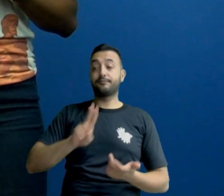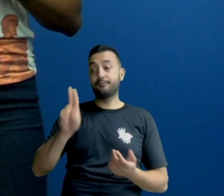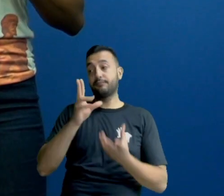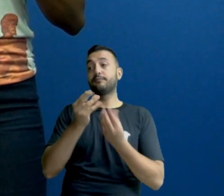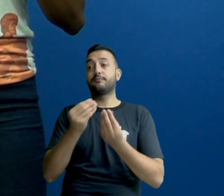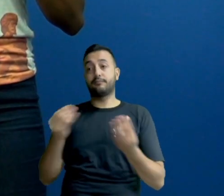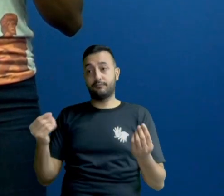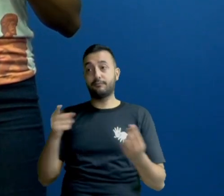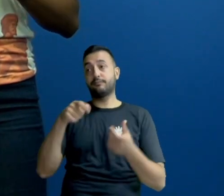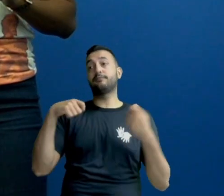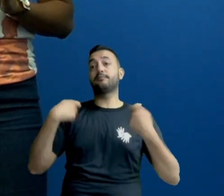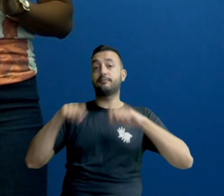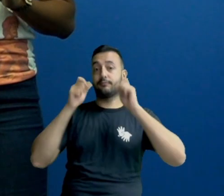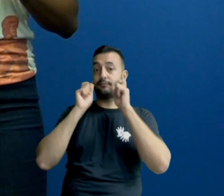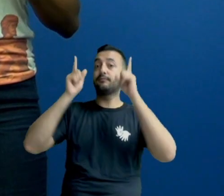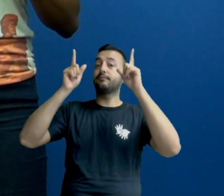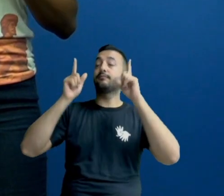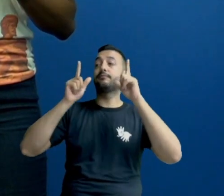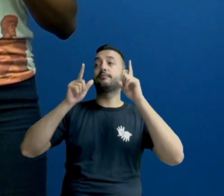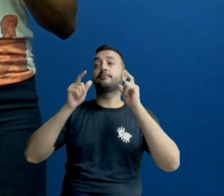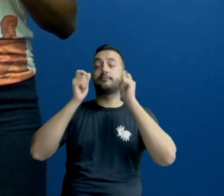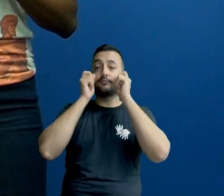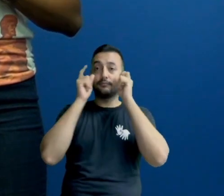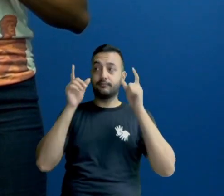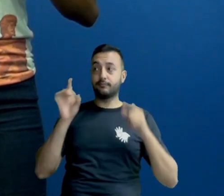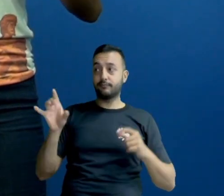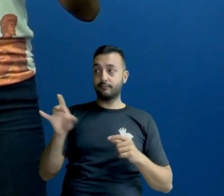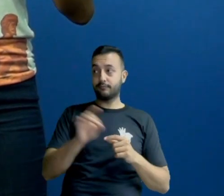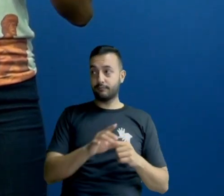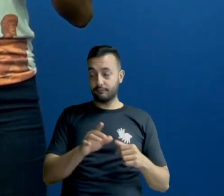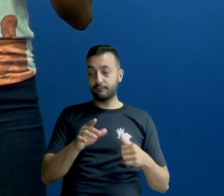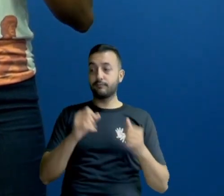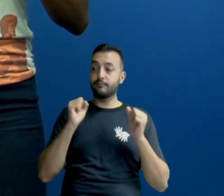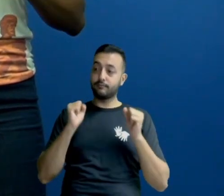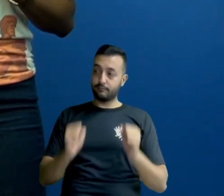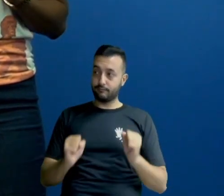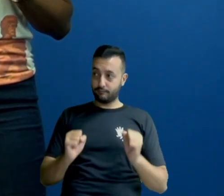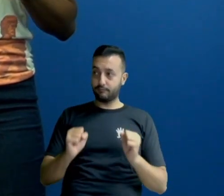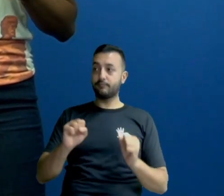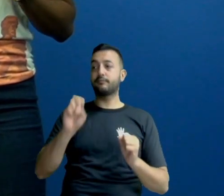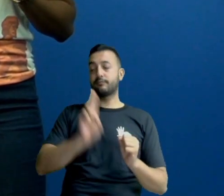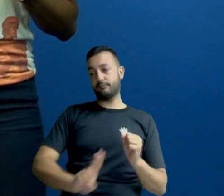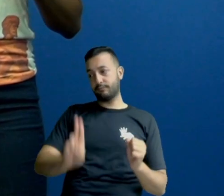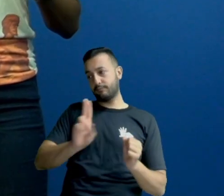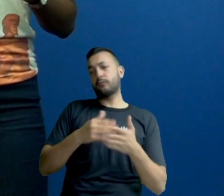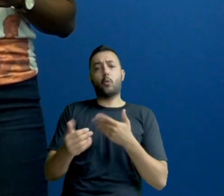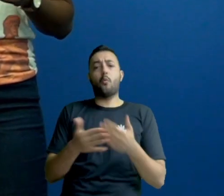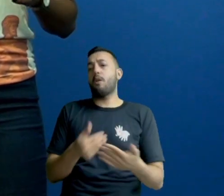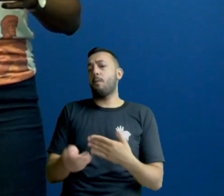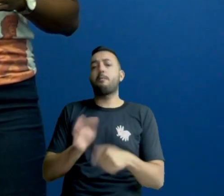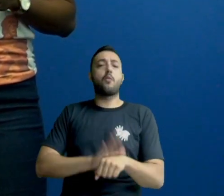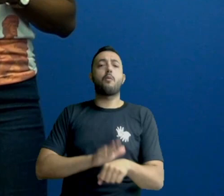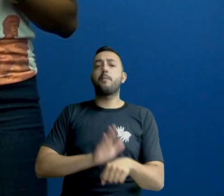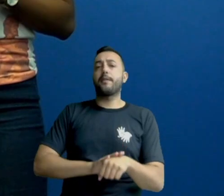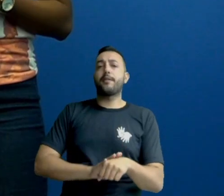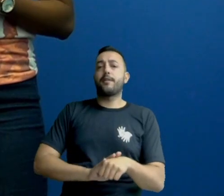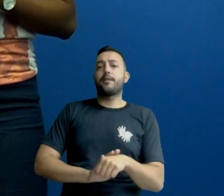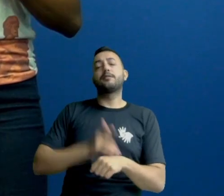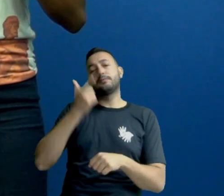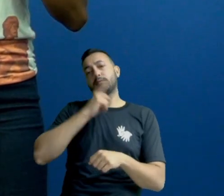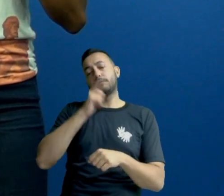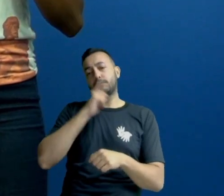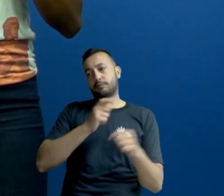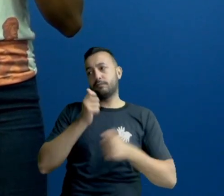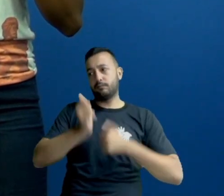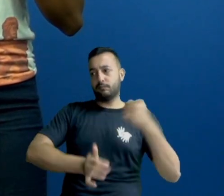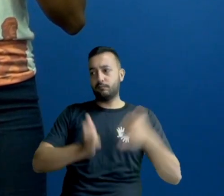e vale a pena você ficar ligadinho em cada uma delas, porque a gente pode usar em qualquer momento que estiver fazendo